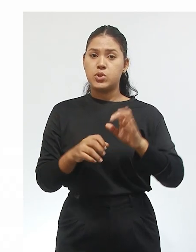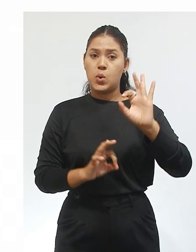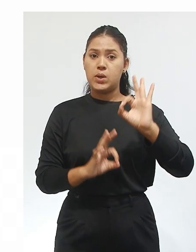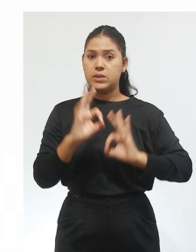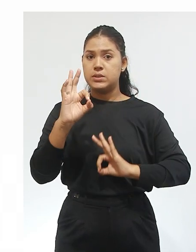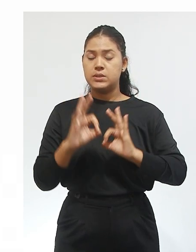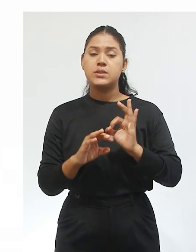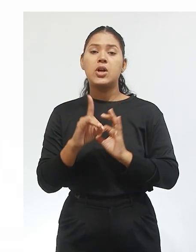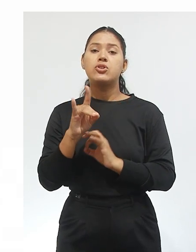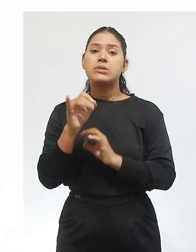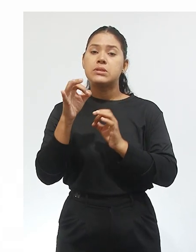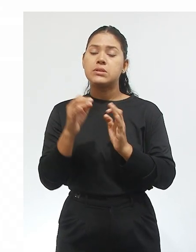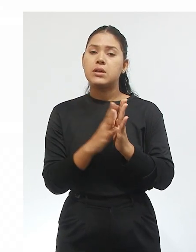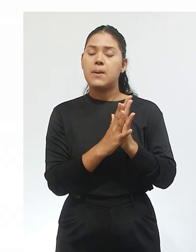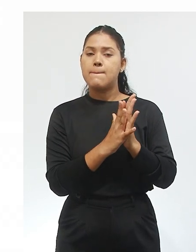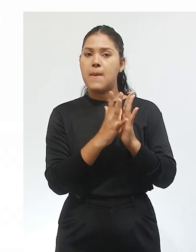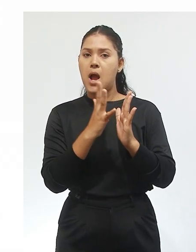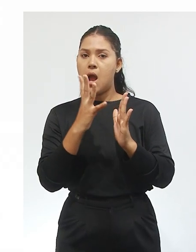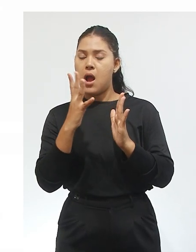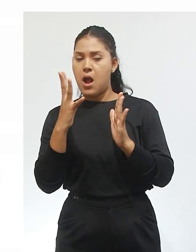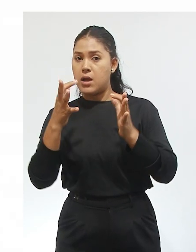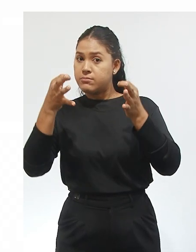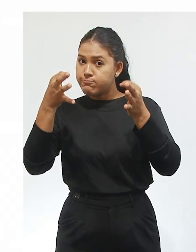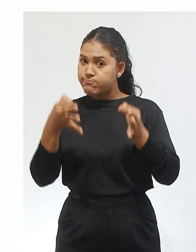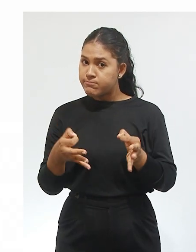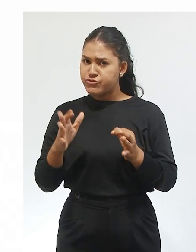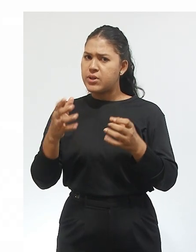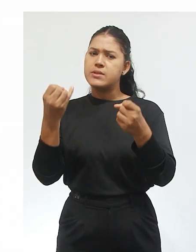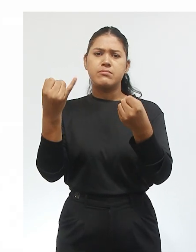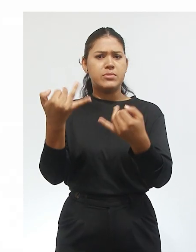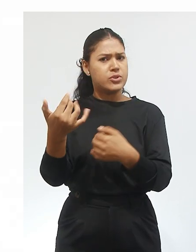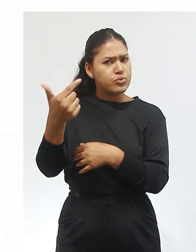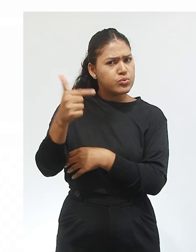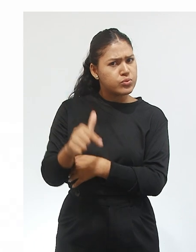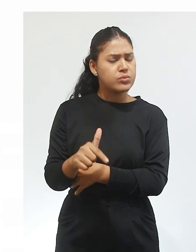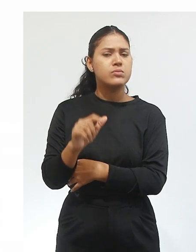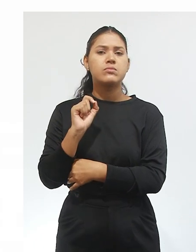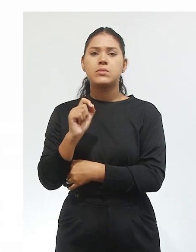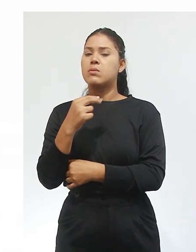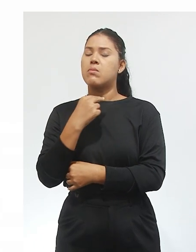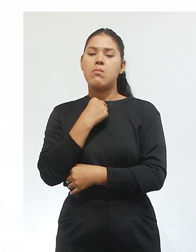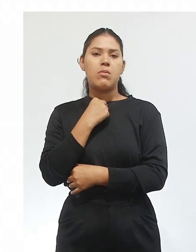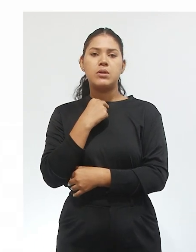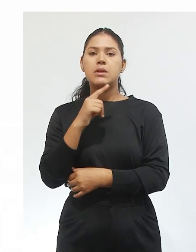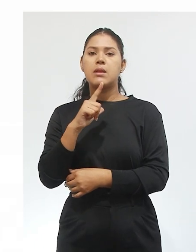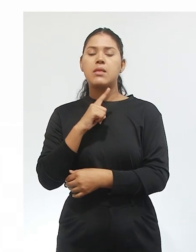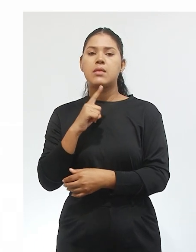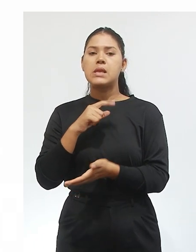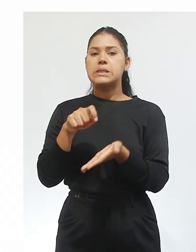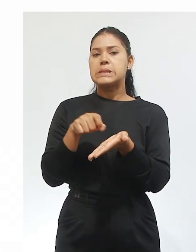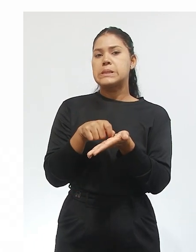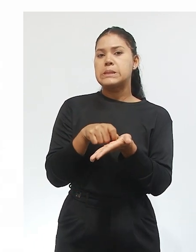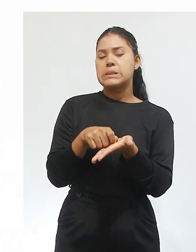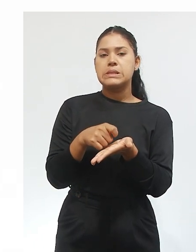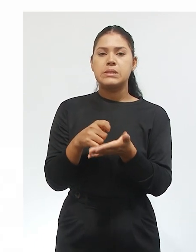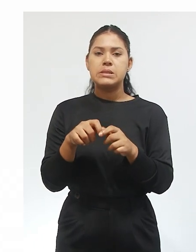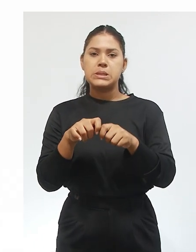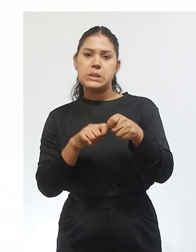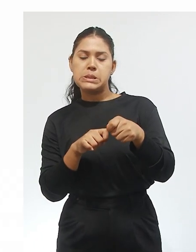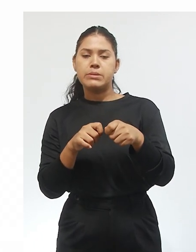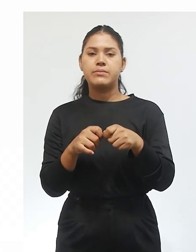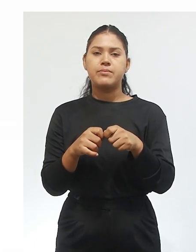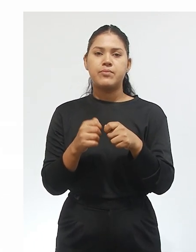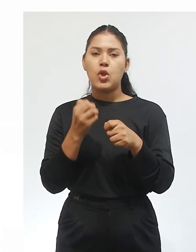ordem cronológica, já explicamos isso, sequencialmente. Não deve conter rasuras,